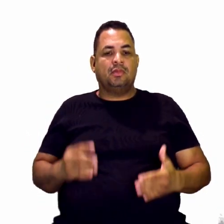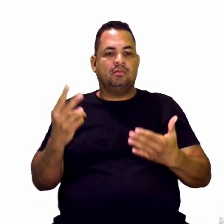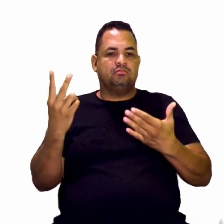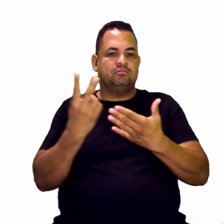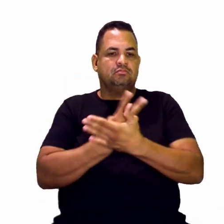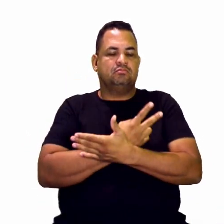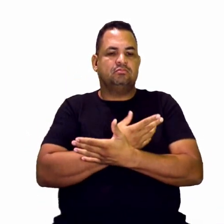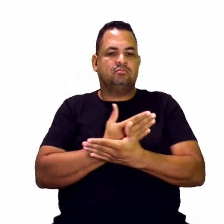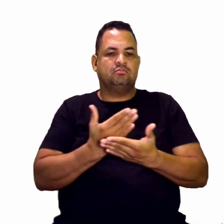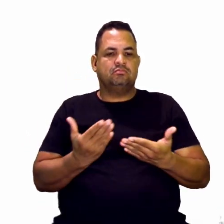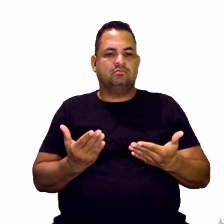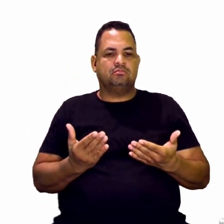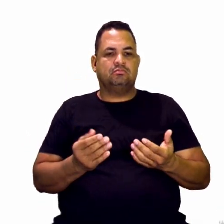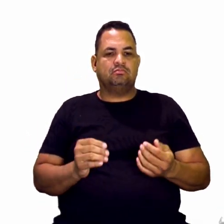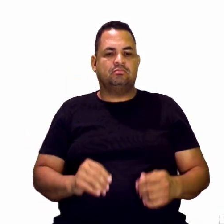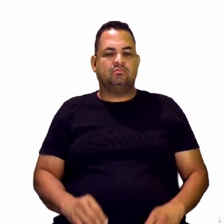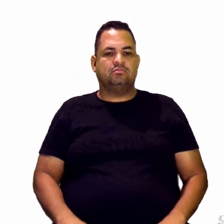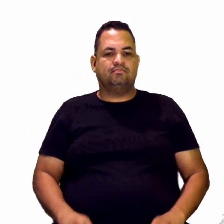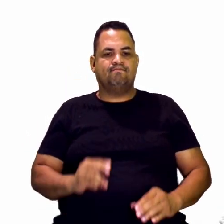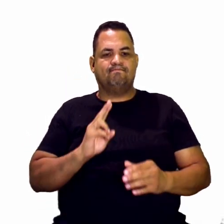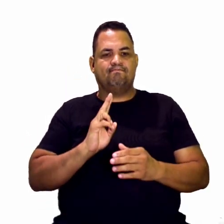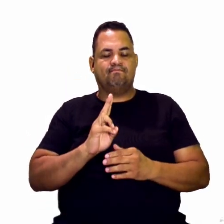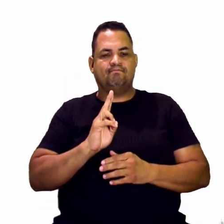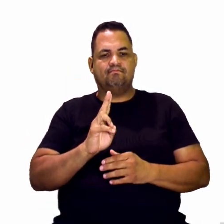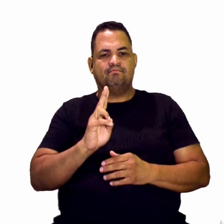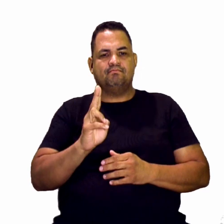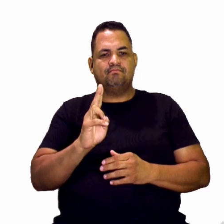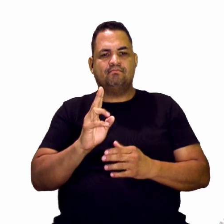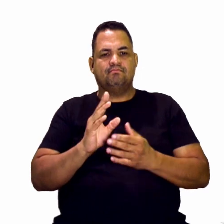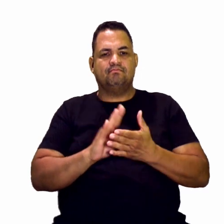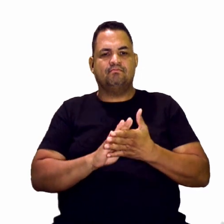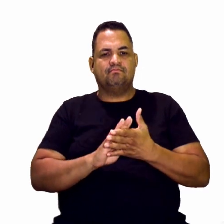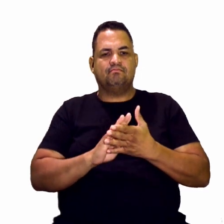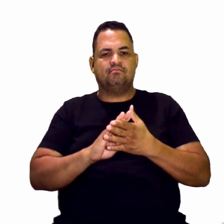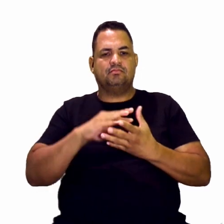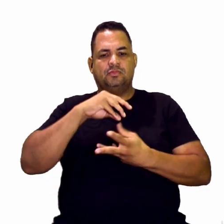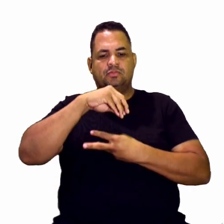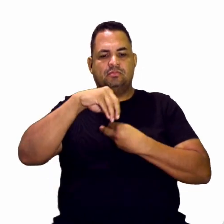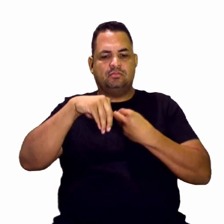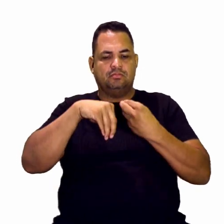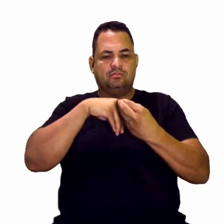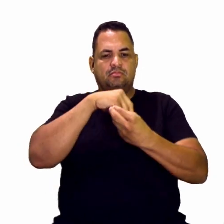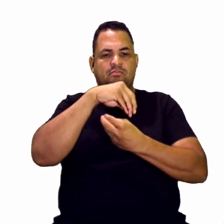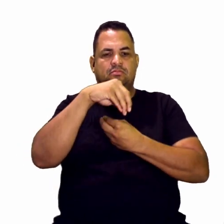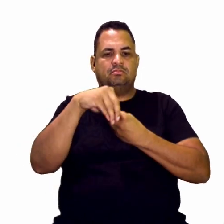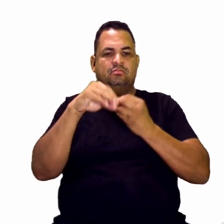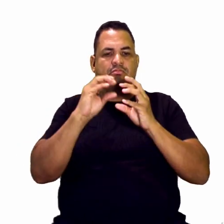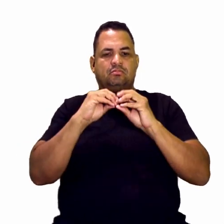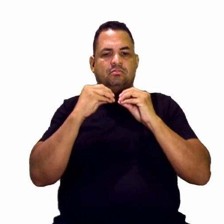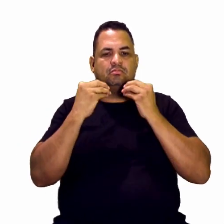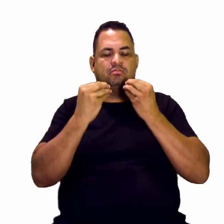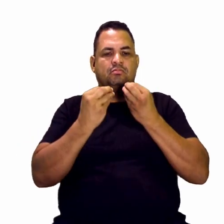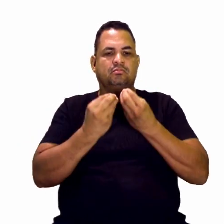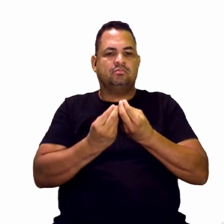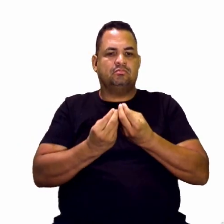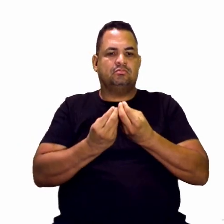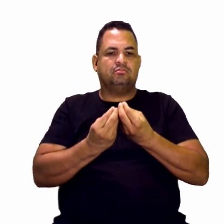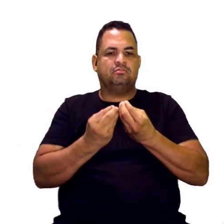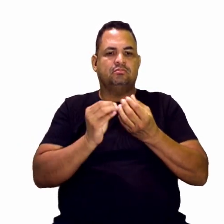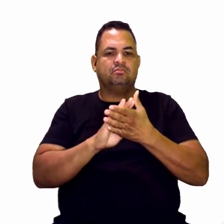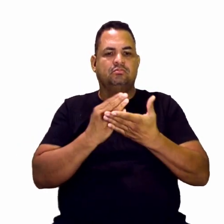ocorra o processo de solubilização das substâncias que